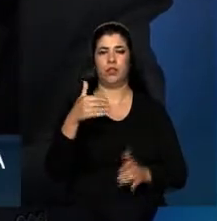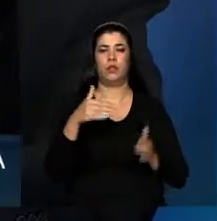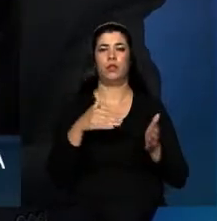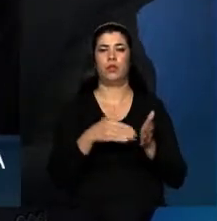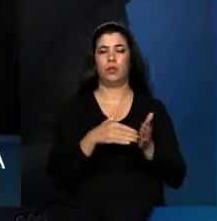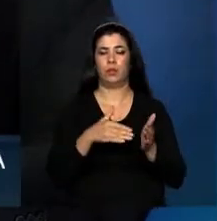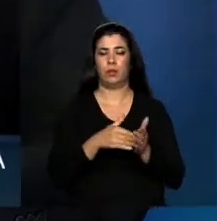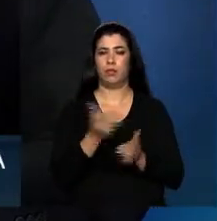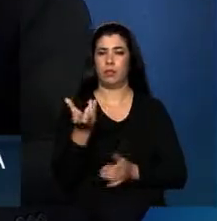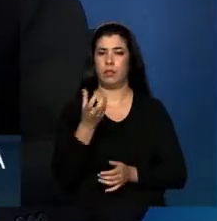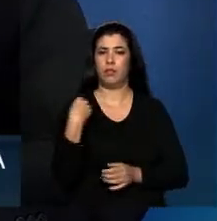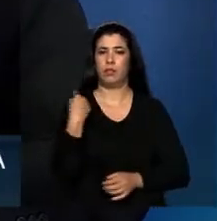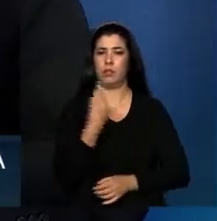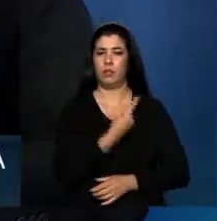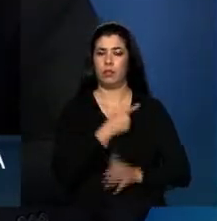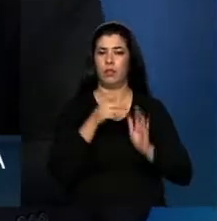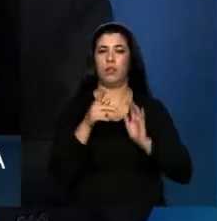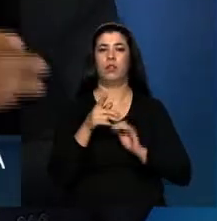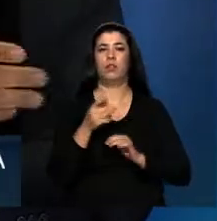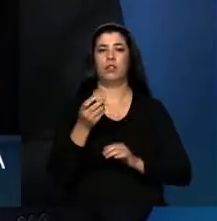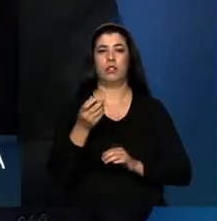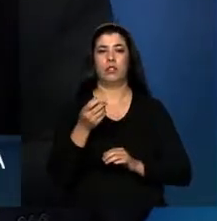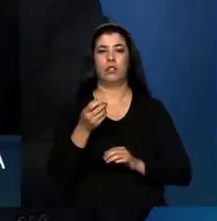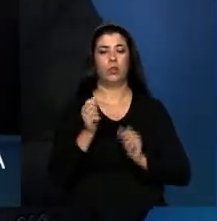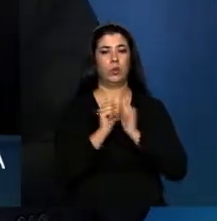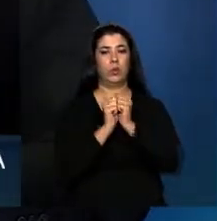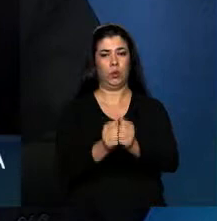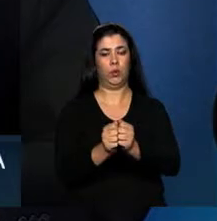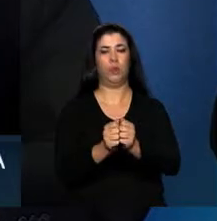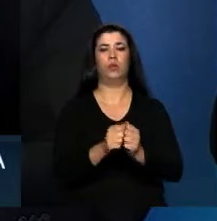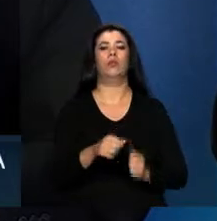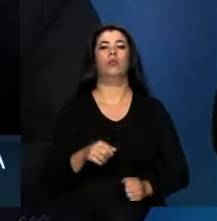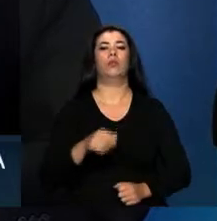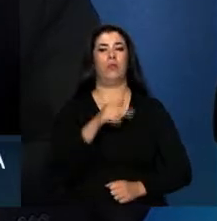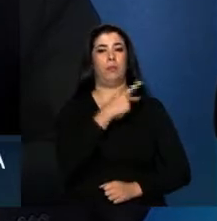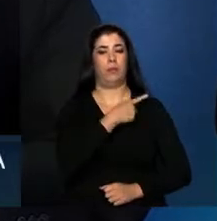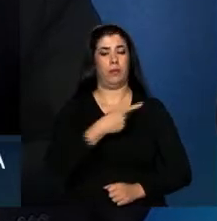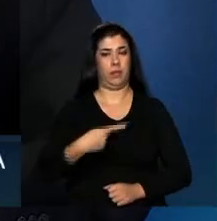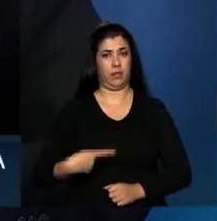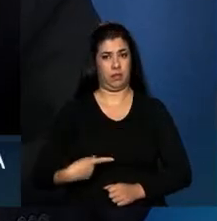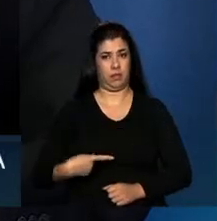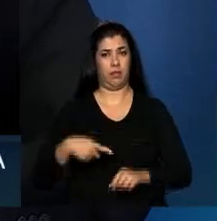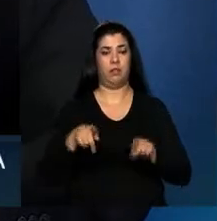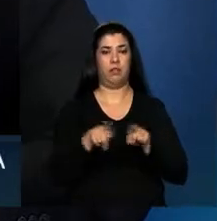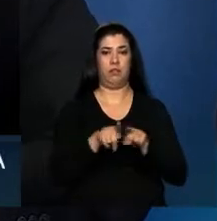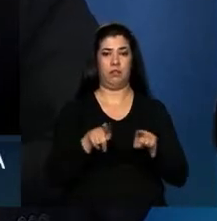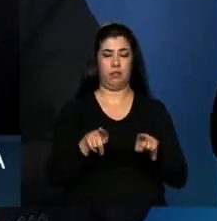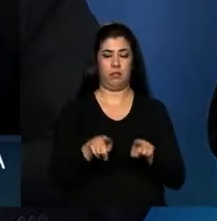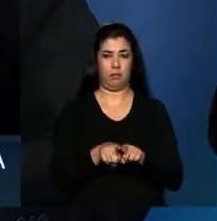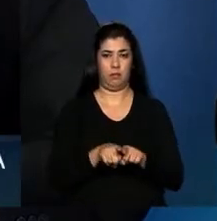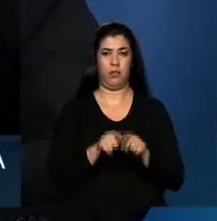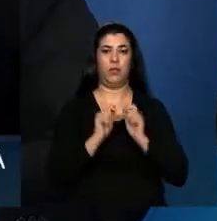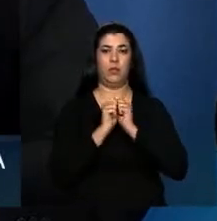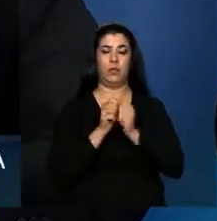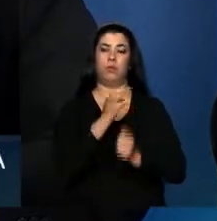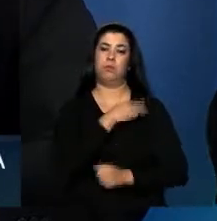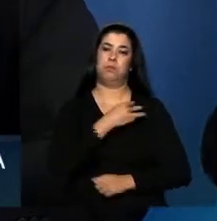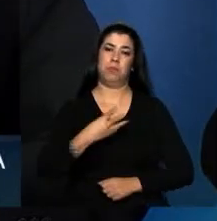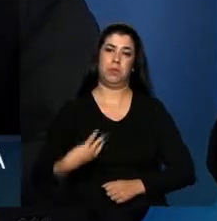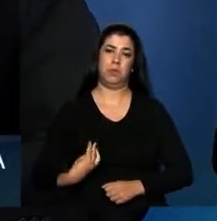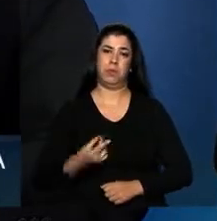nós queremos que ela mesma ou os seus ministros nos responda essa pauta